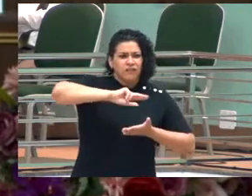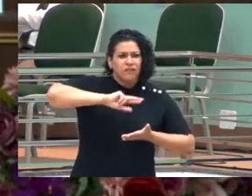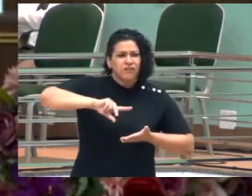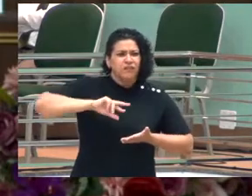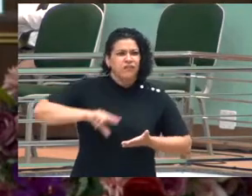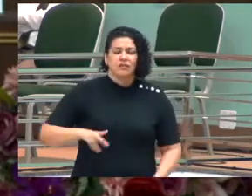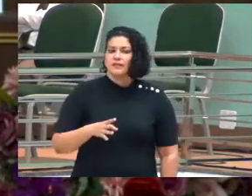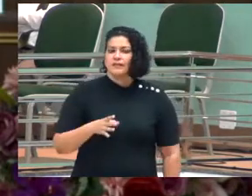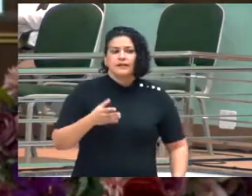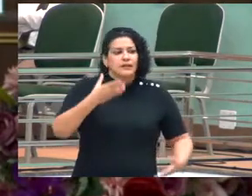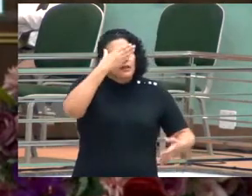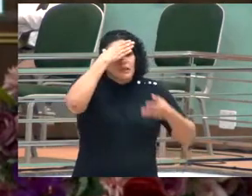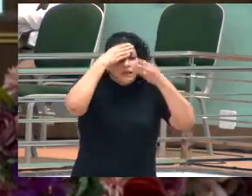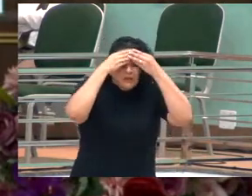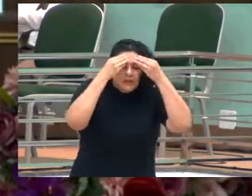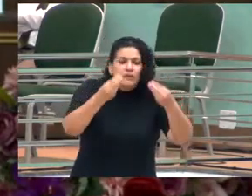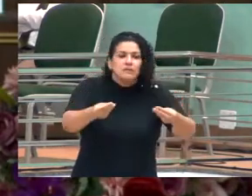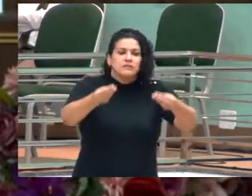arrependei-vos.